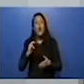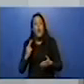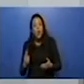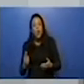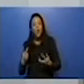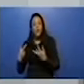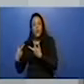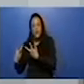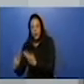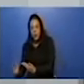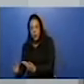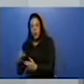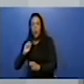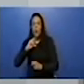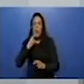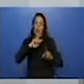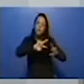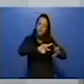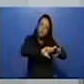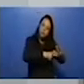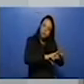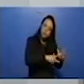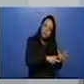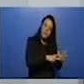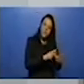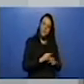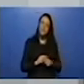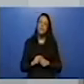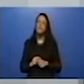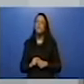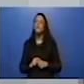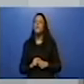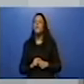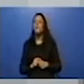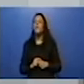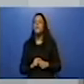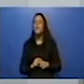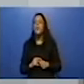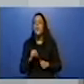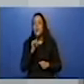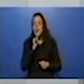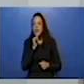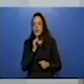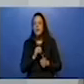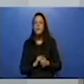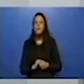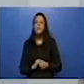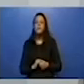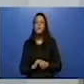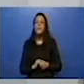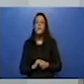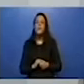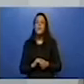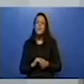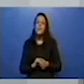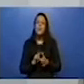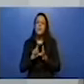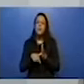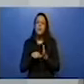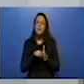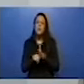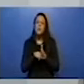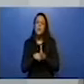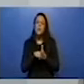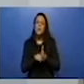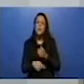raras exceções, como aquela que nós vimos ali na expressão to come. Dei uma pesquisada no verbo ler em